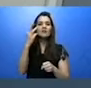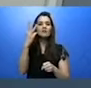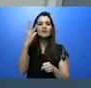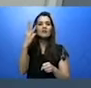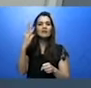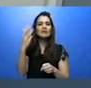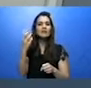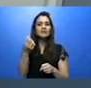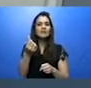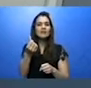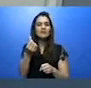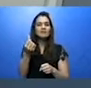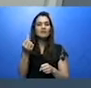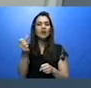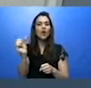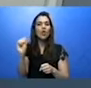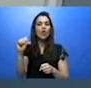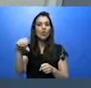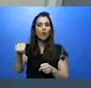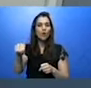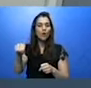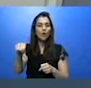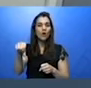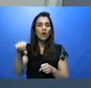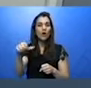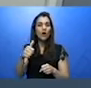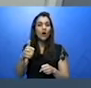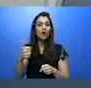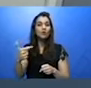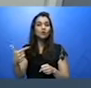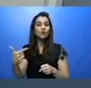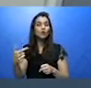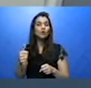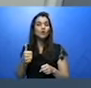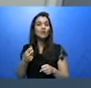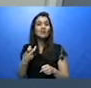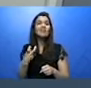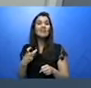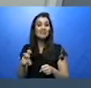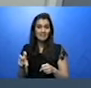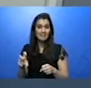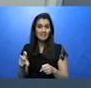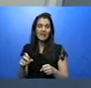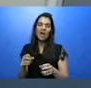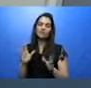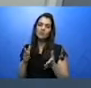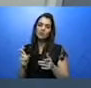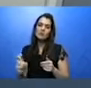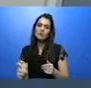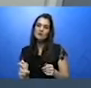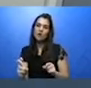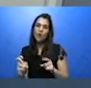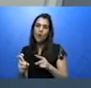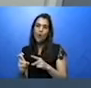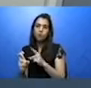3, 6, 9, 12, 15.